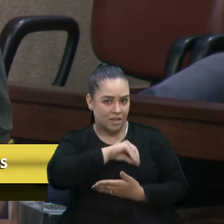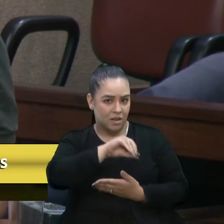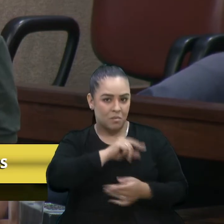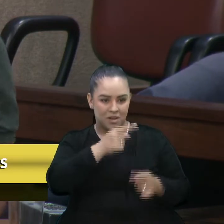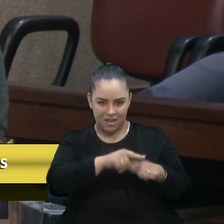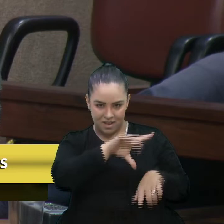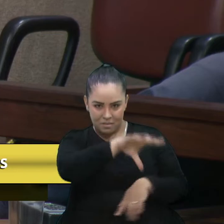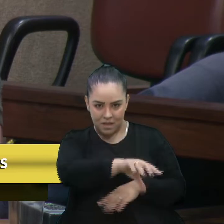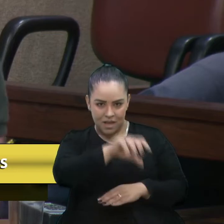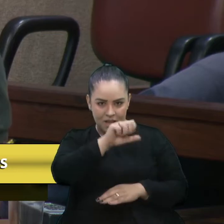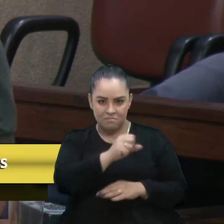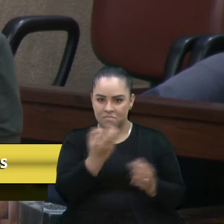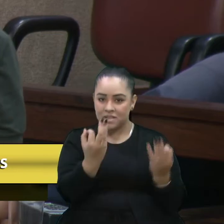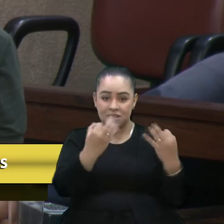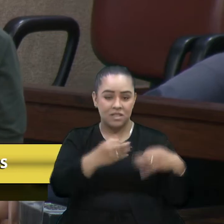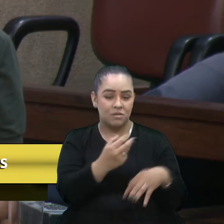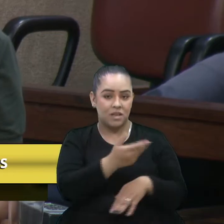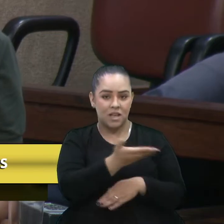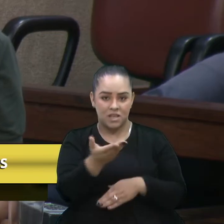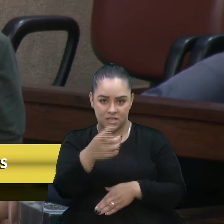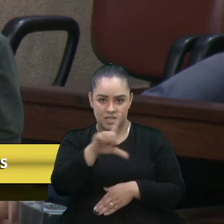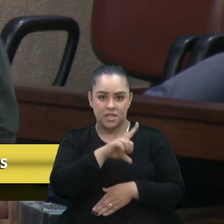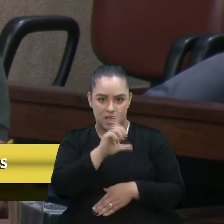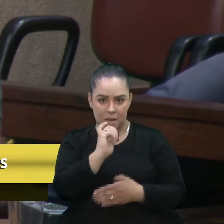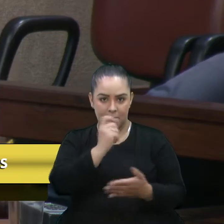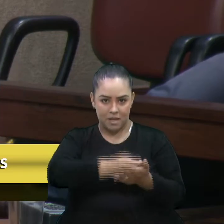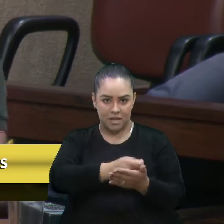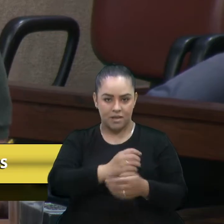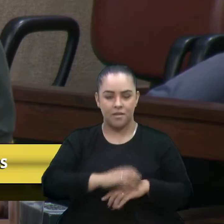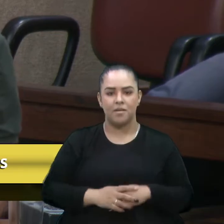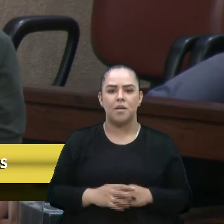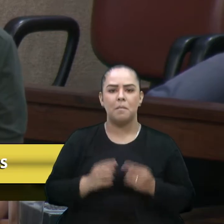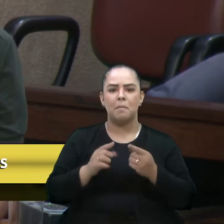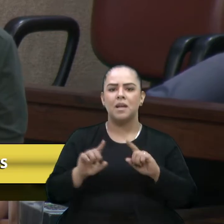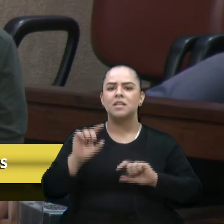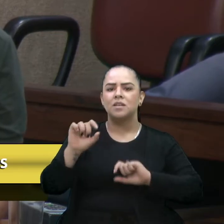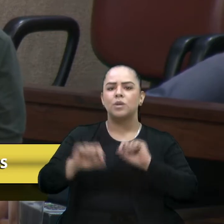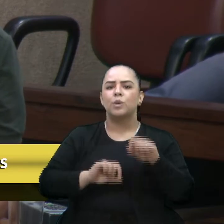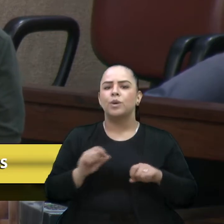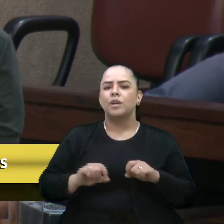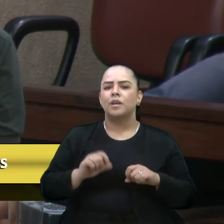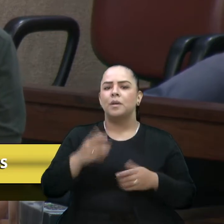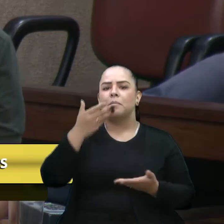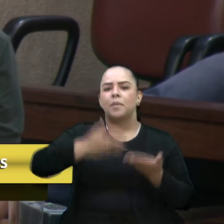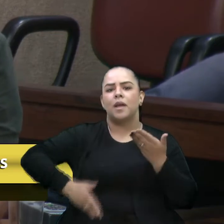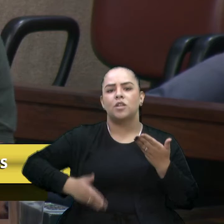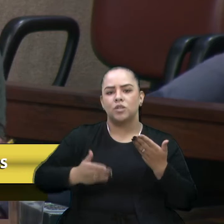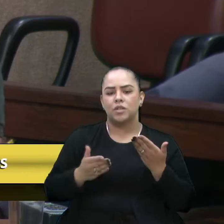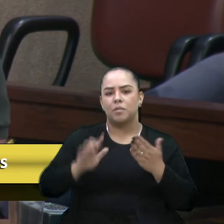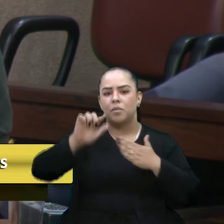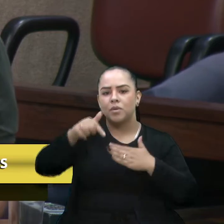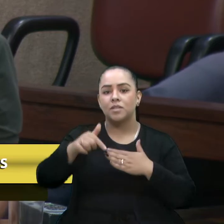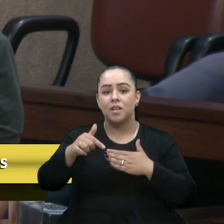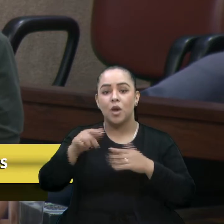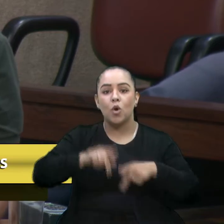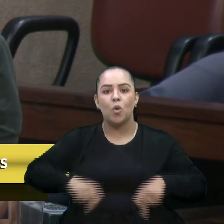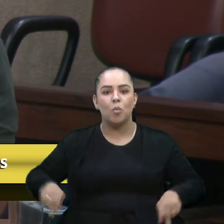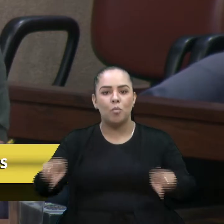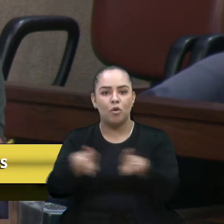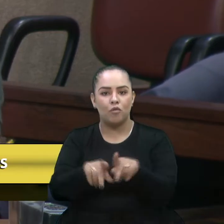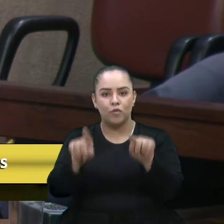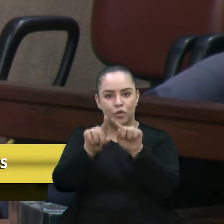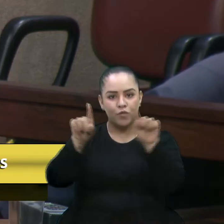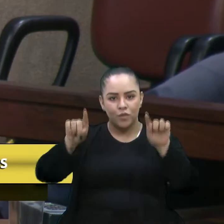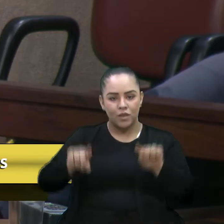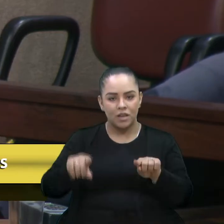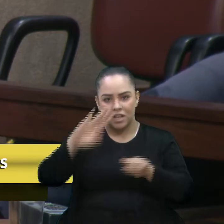contribuição sindical, eu tenho certeza que vai ser pago. Então, sabe quem que se ferra no fim de tudo isso? O povo e os trabalhadores, que